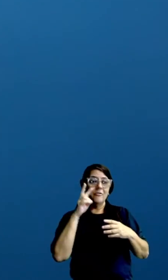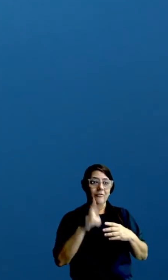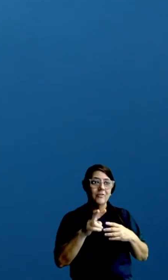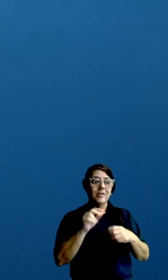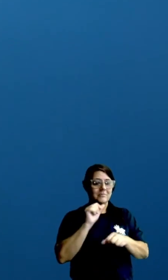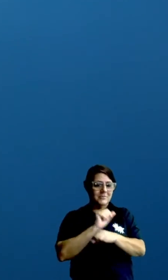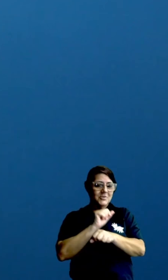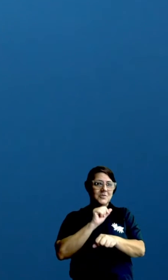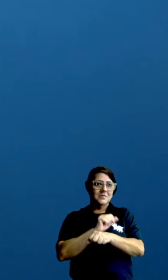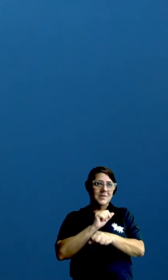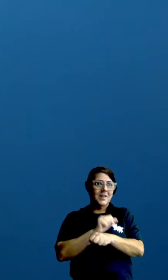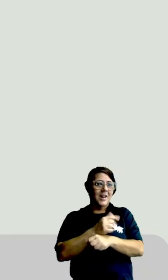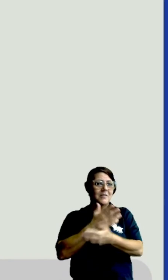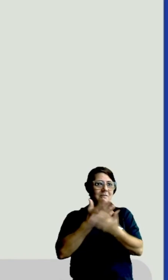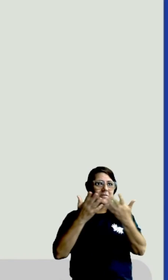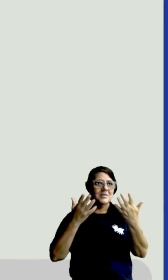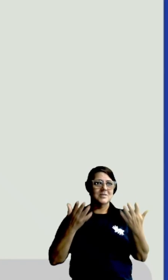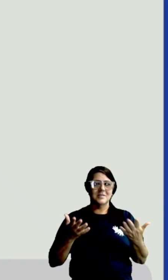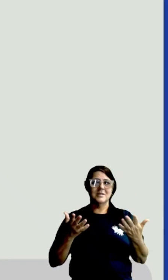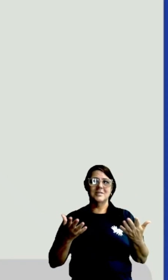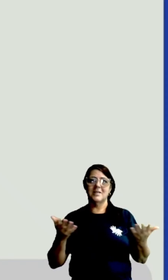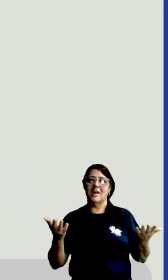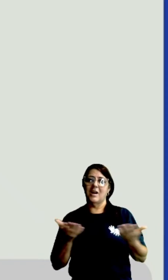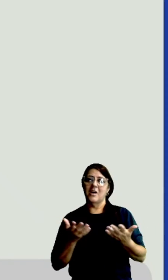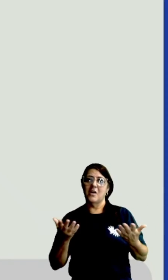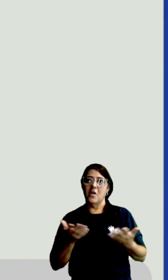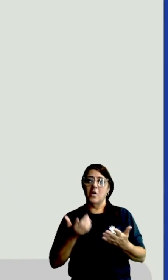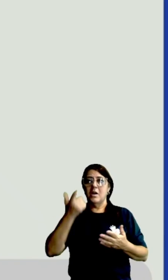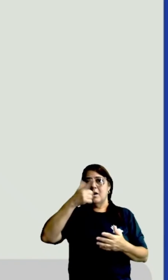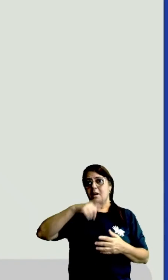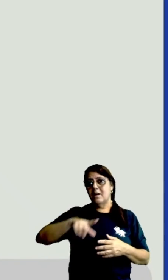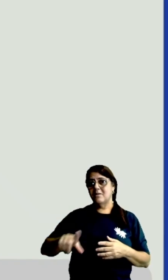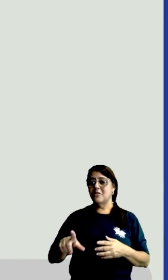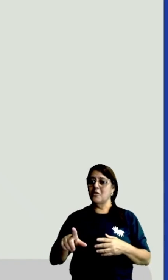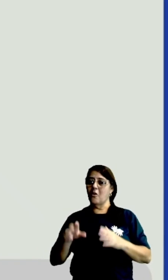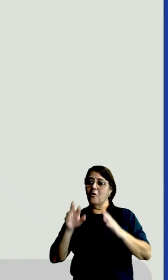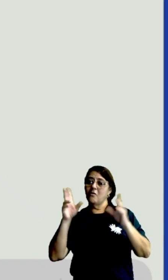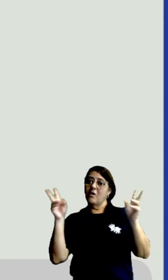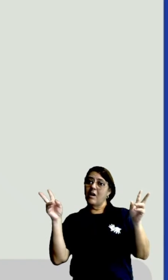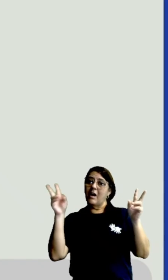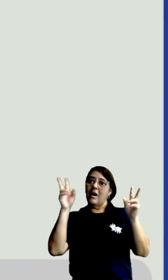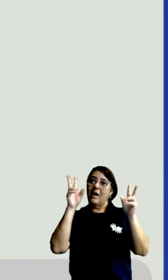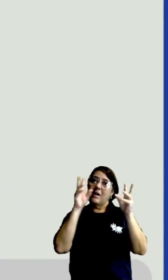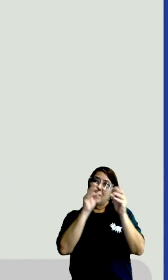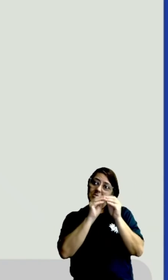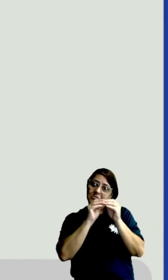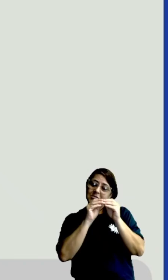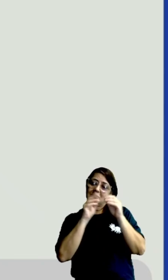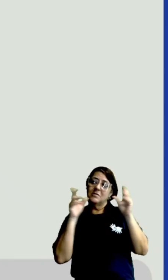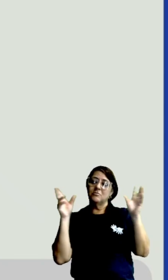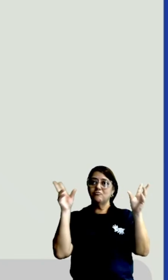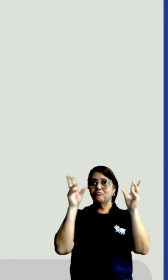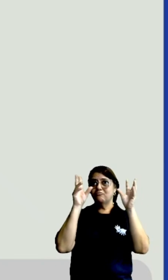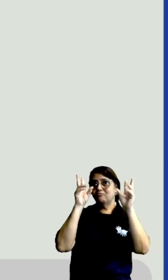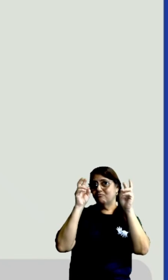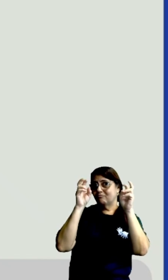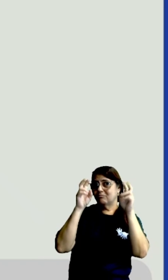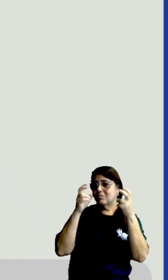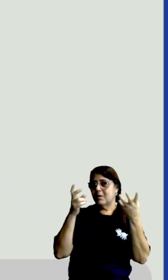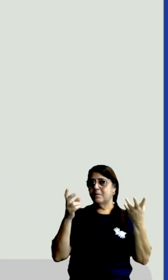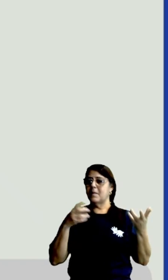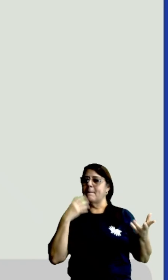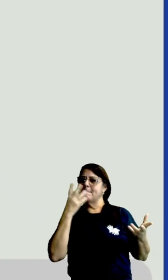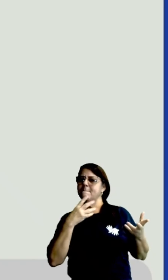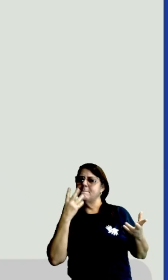Estamos aguardando tá E agora tem Raquel traz a nossa revisão então a gente trouxe a leitura deleite a